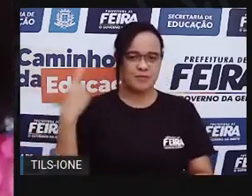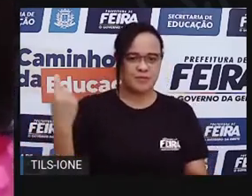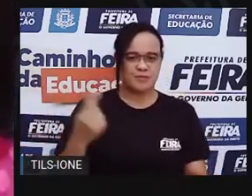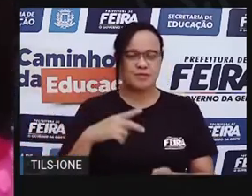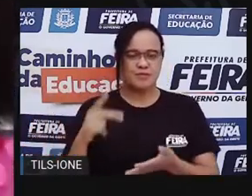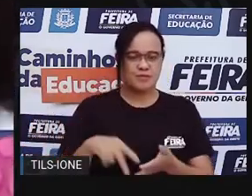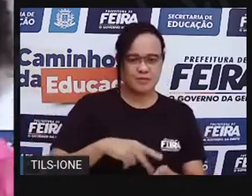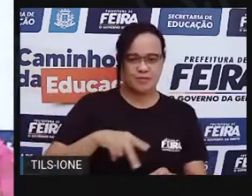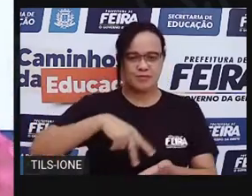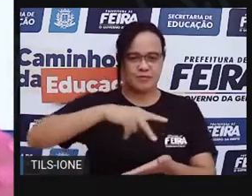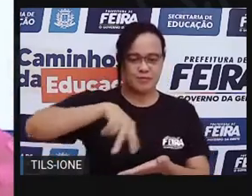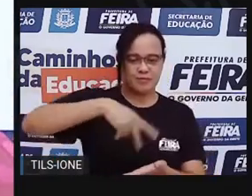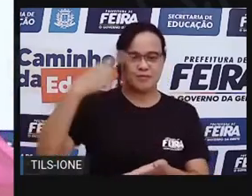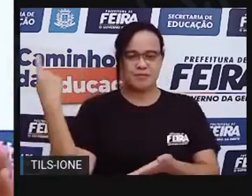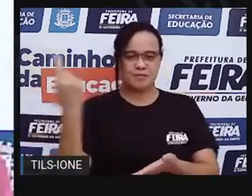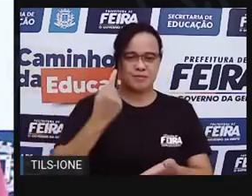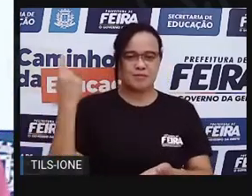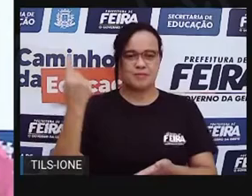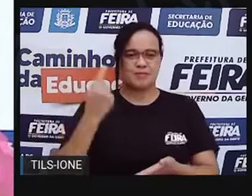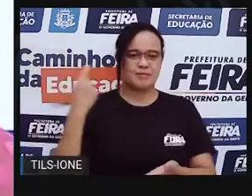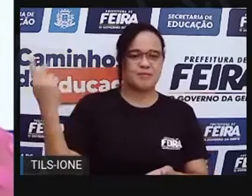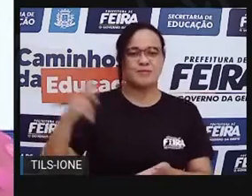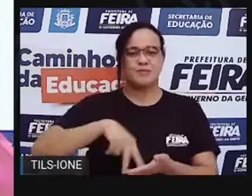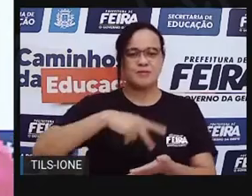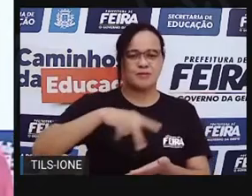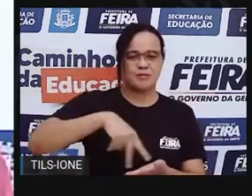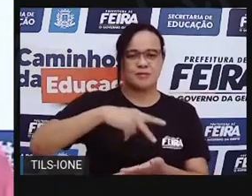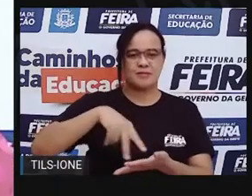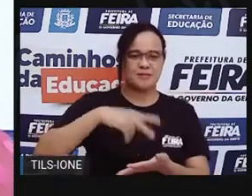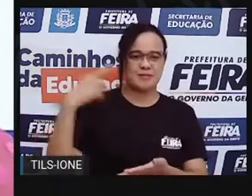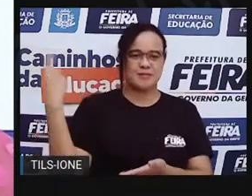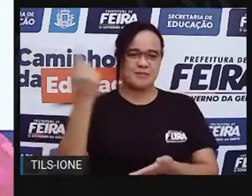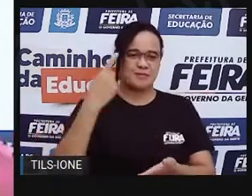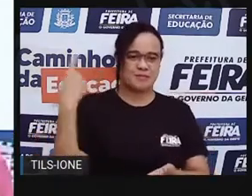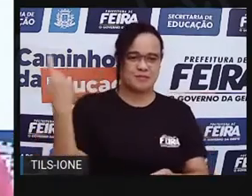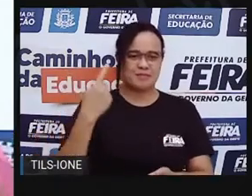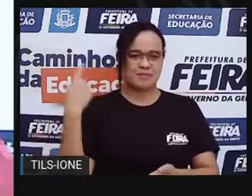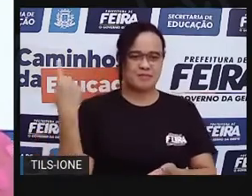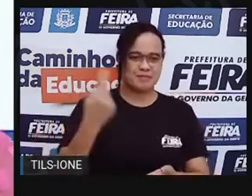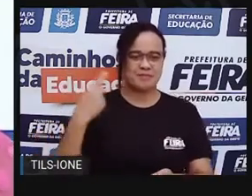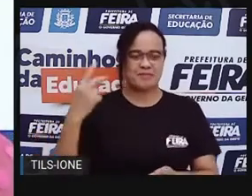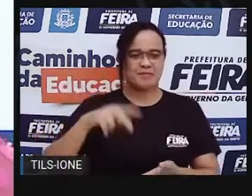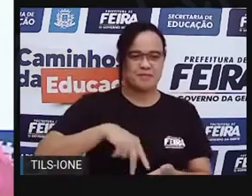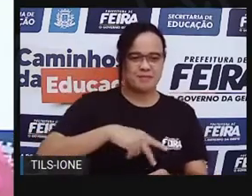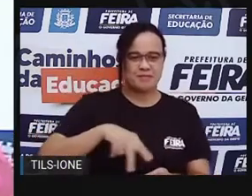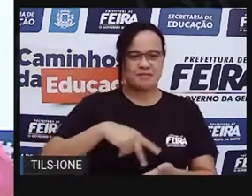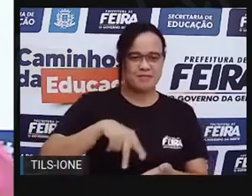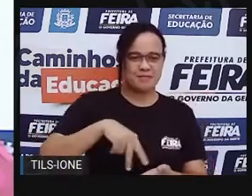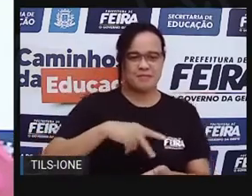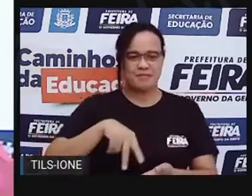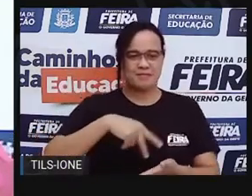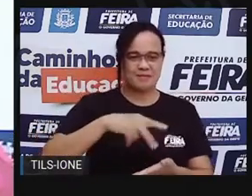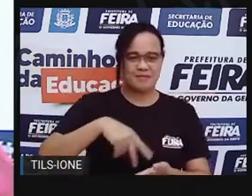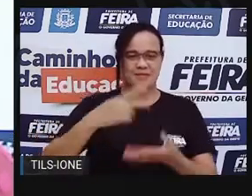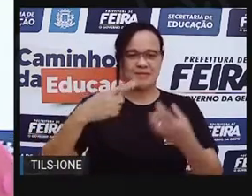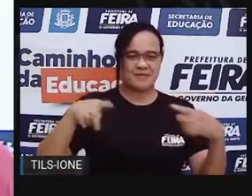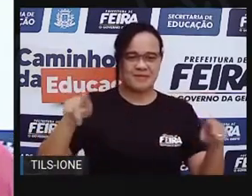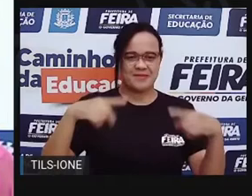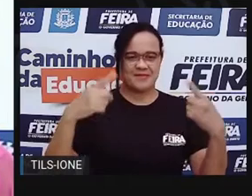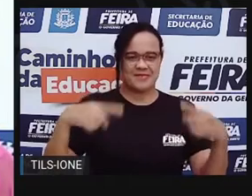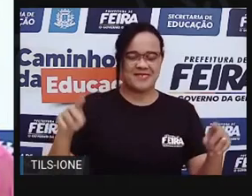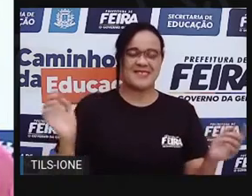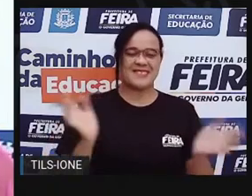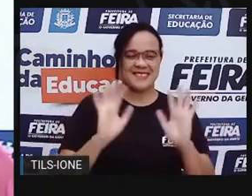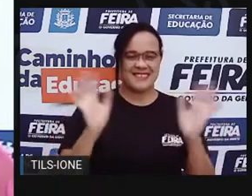chão. Roda peão, bandeia peão. Roda peão, bandeia o peão. E aí,